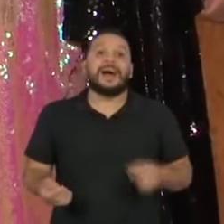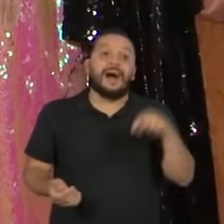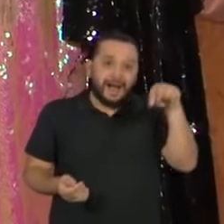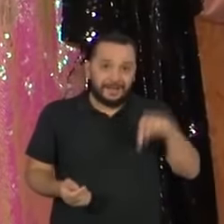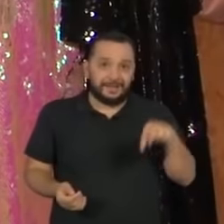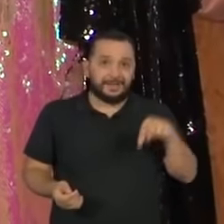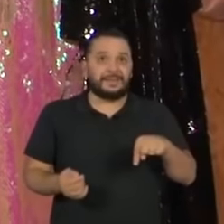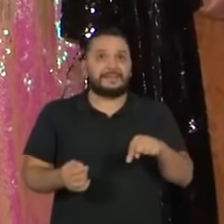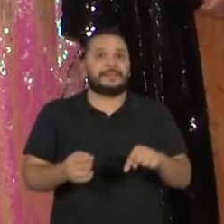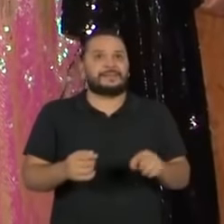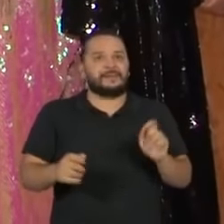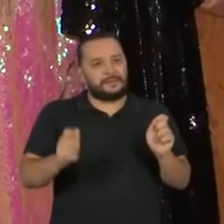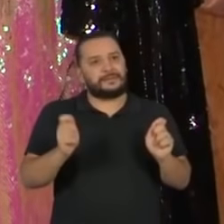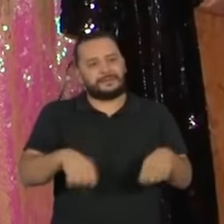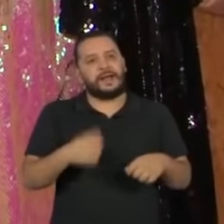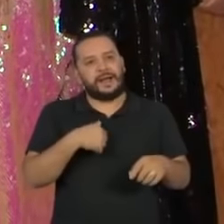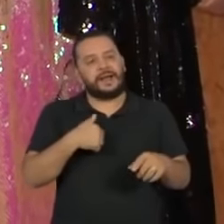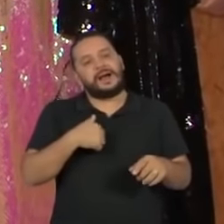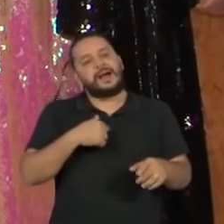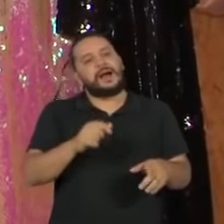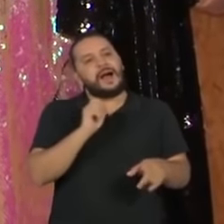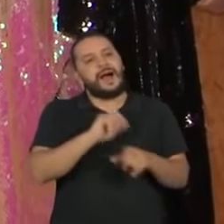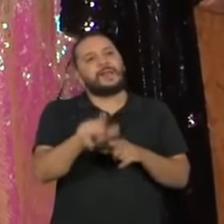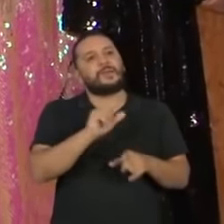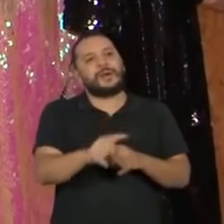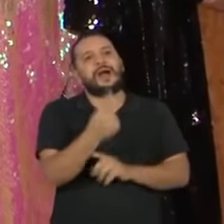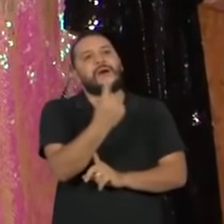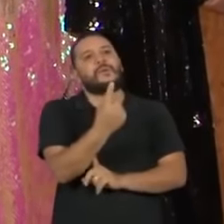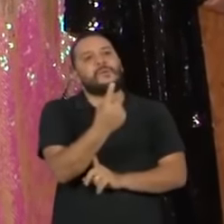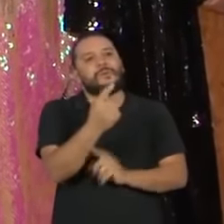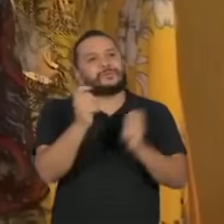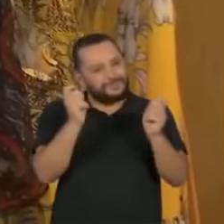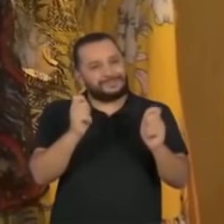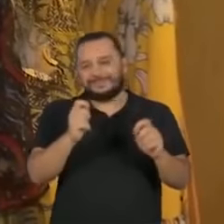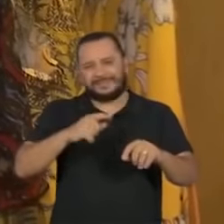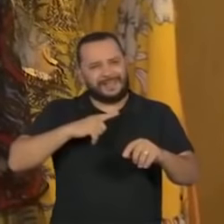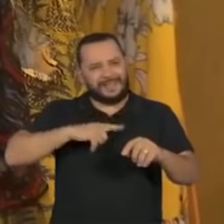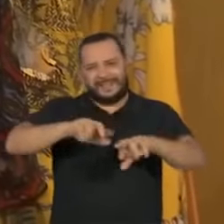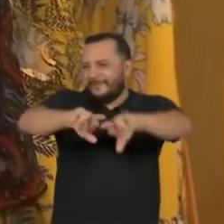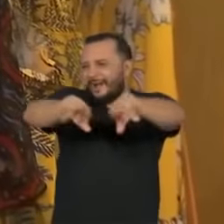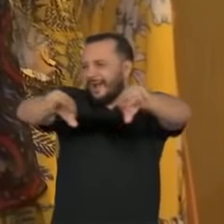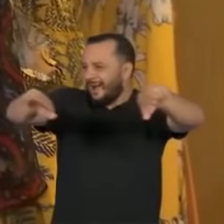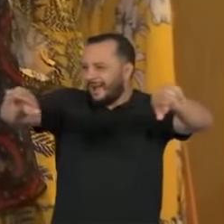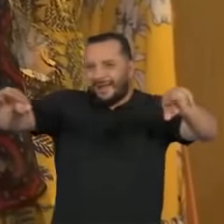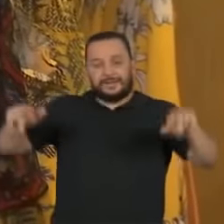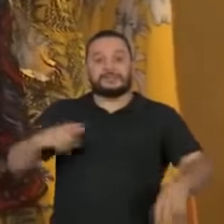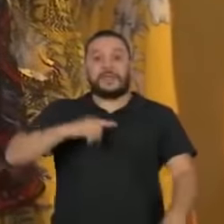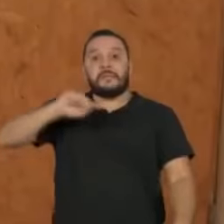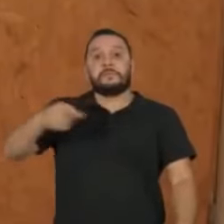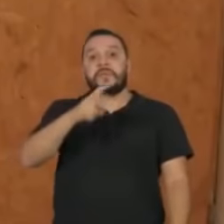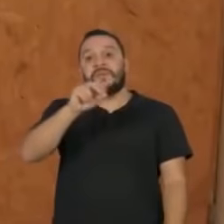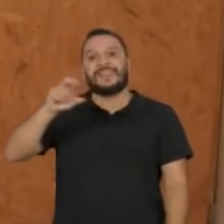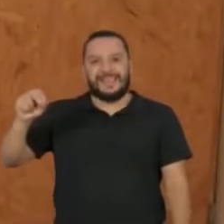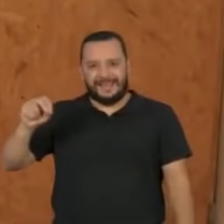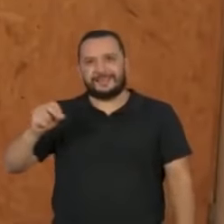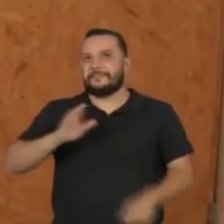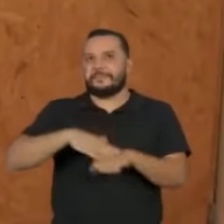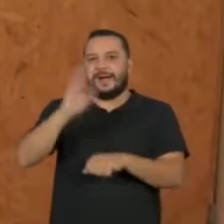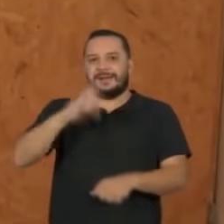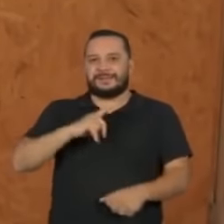você, pela assinatura, você consegue ter um guarda-roupa infinito. São mais de 1.500 opções.